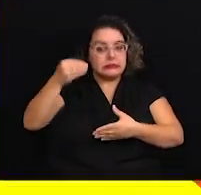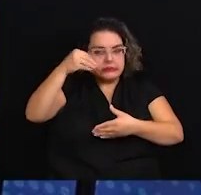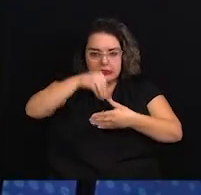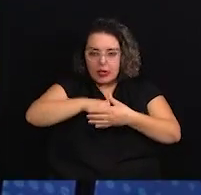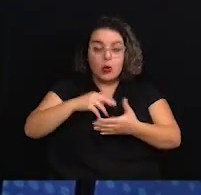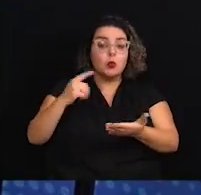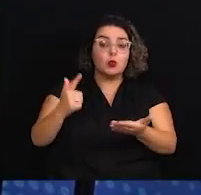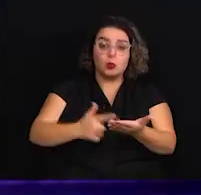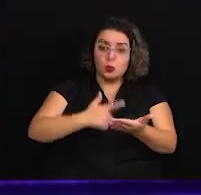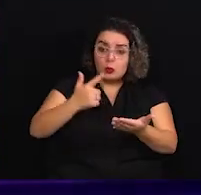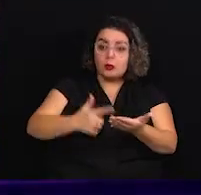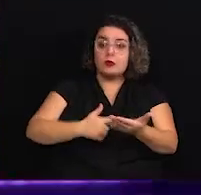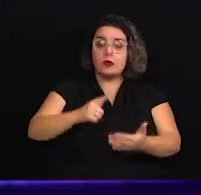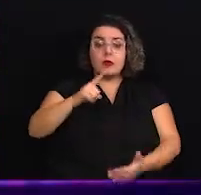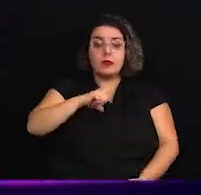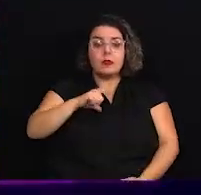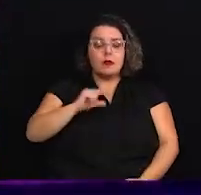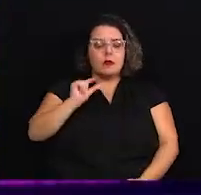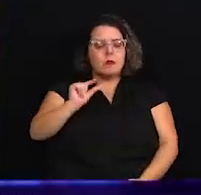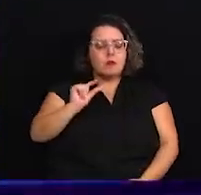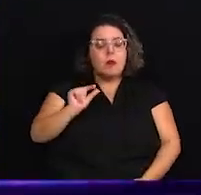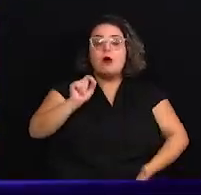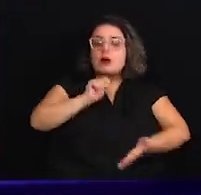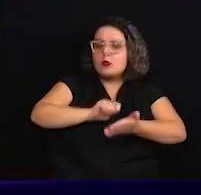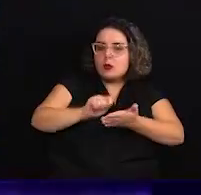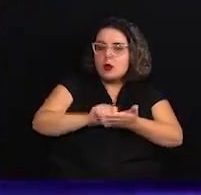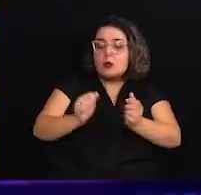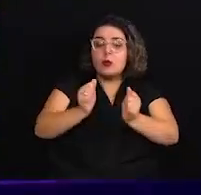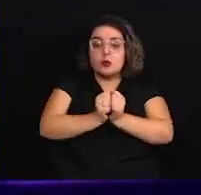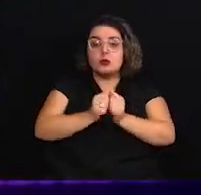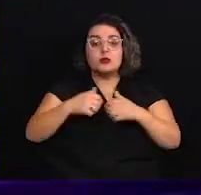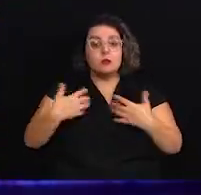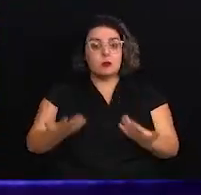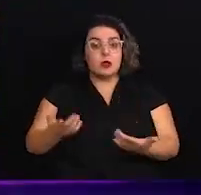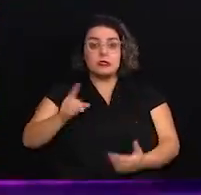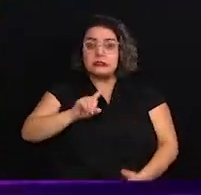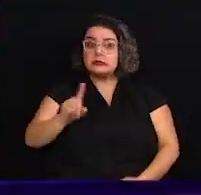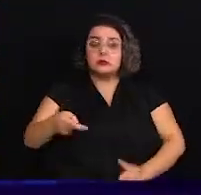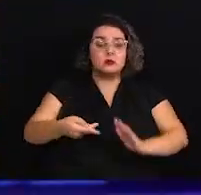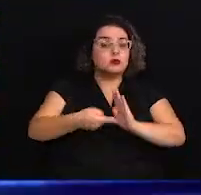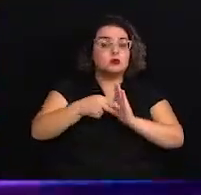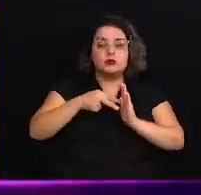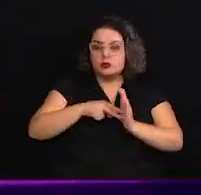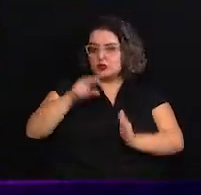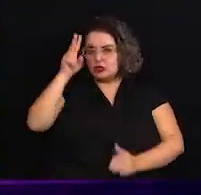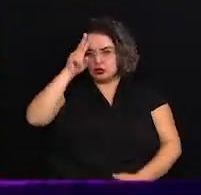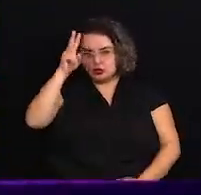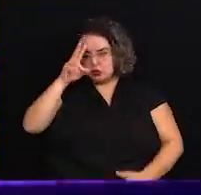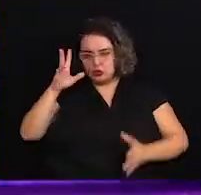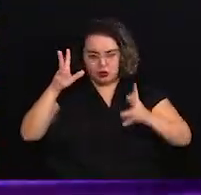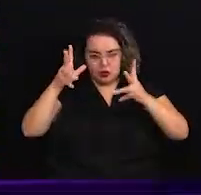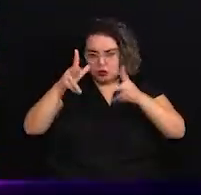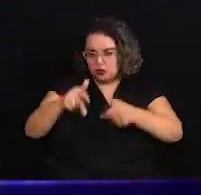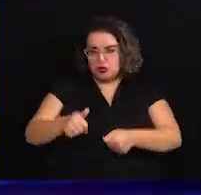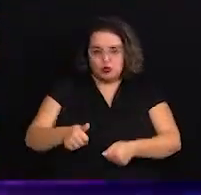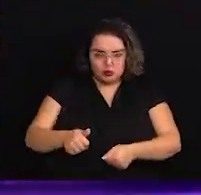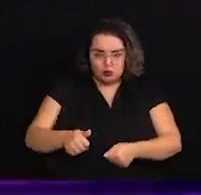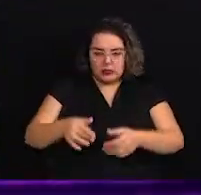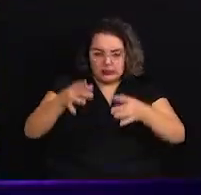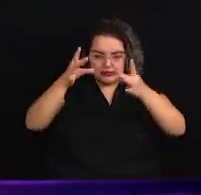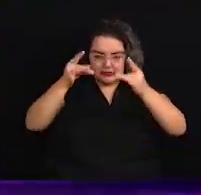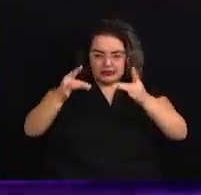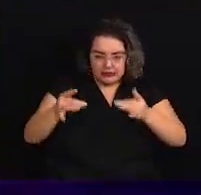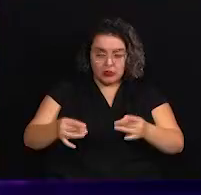que todo livro, ele carrega um pedaço do seu autor junto. Mas isso não quer dizer que são histórias, todas as